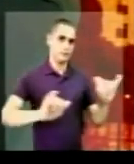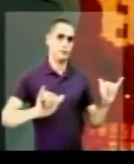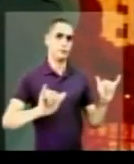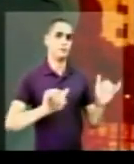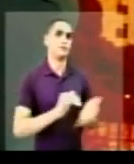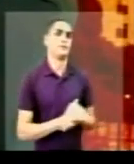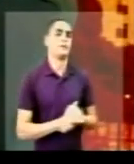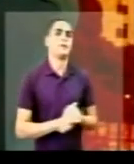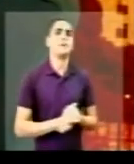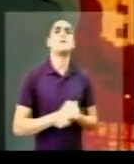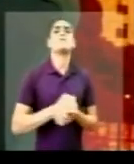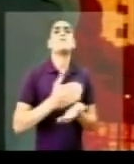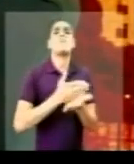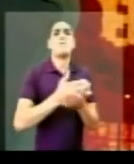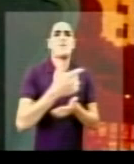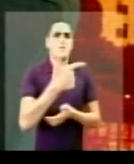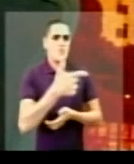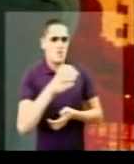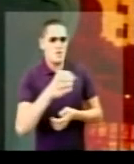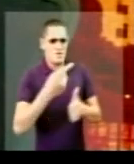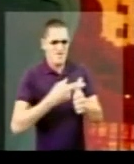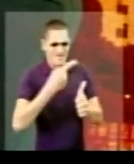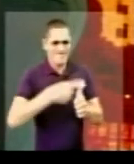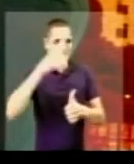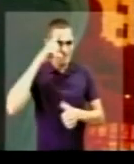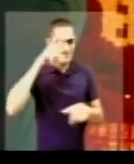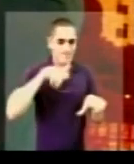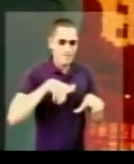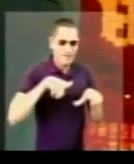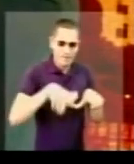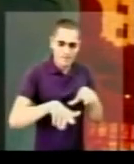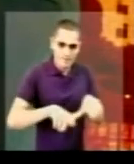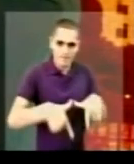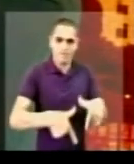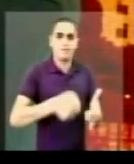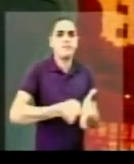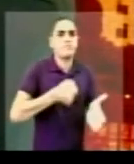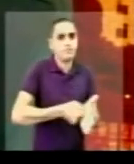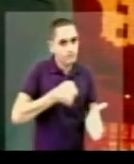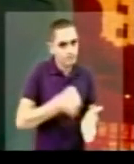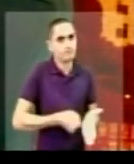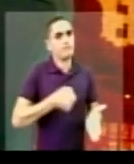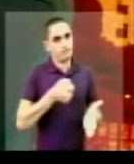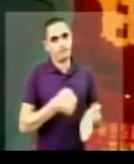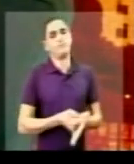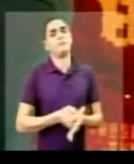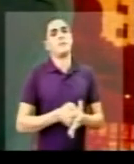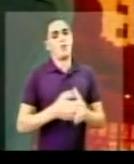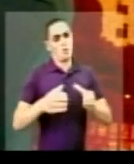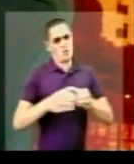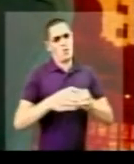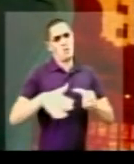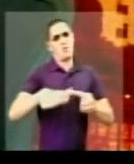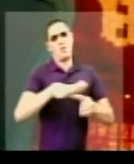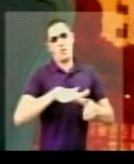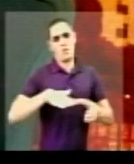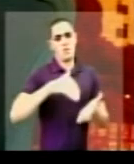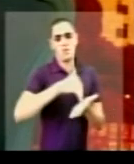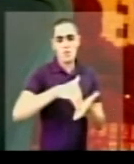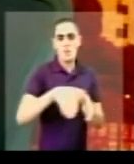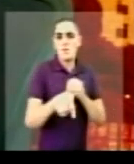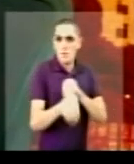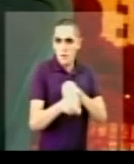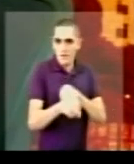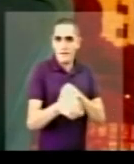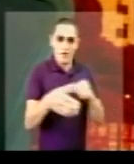primeiros dias de muito trabalho, muita dedicação de toda a equipe da Secretaria de Educação, a